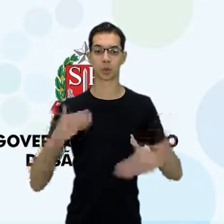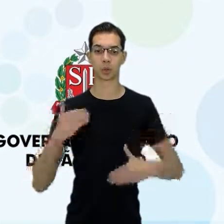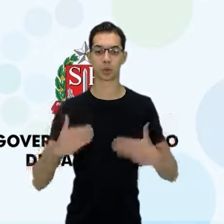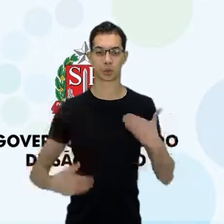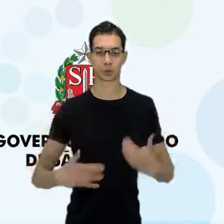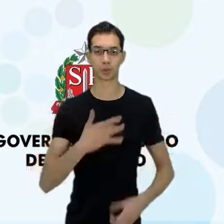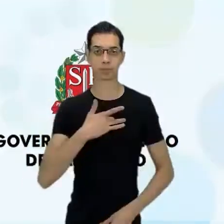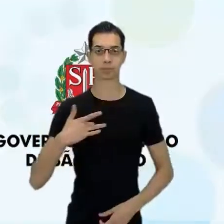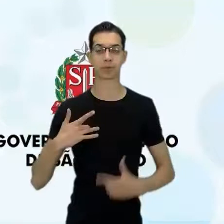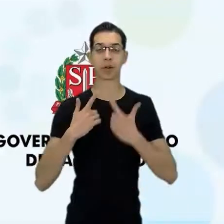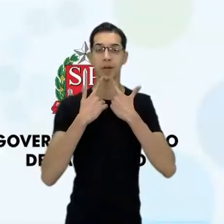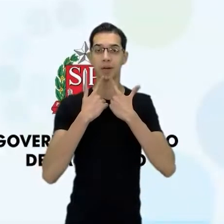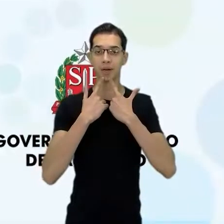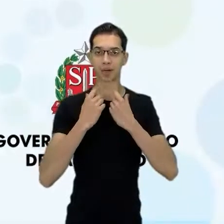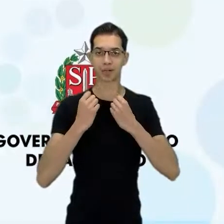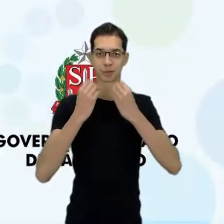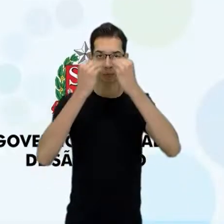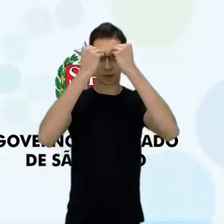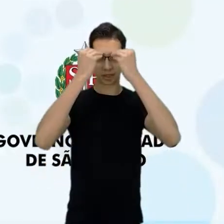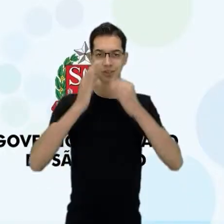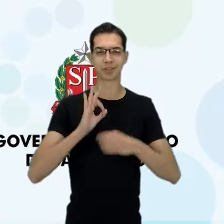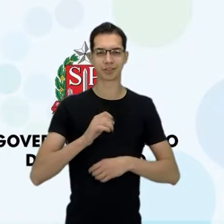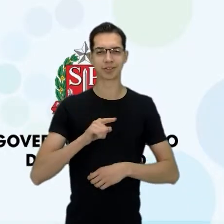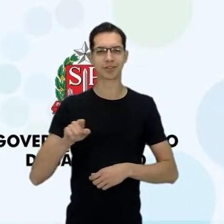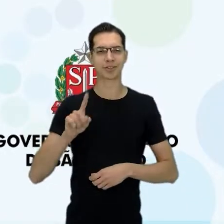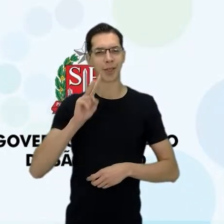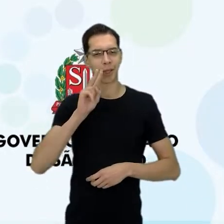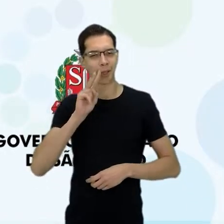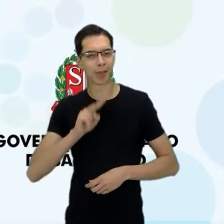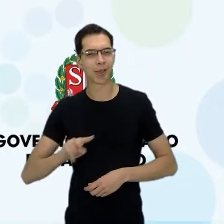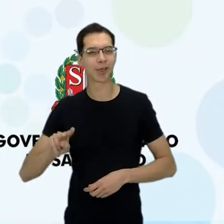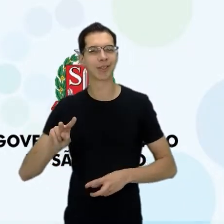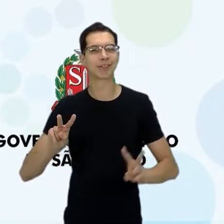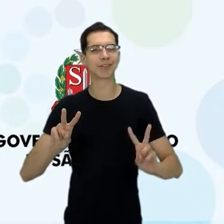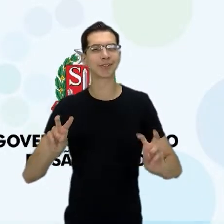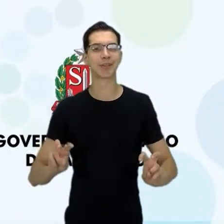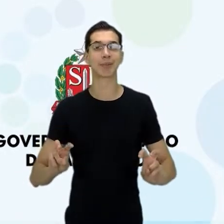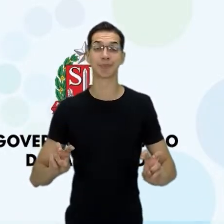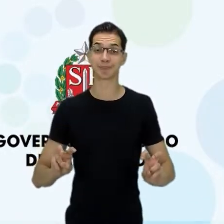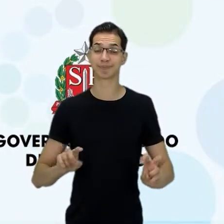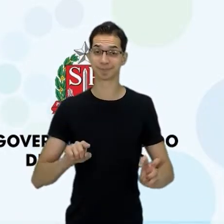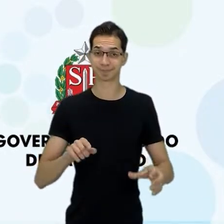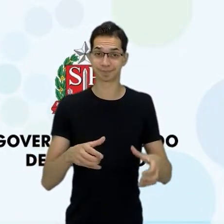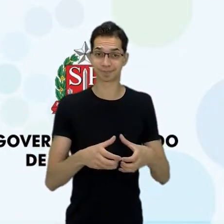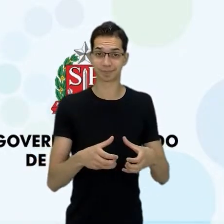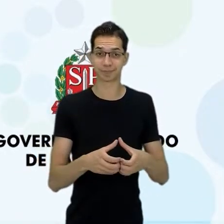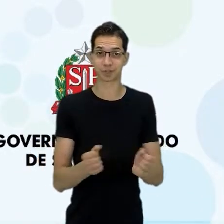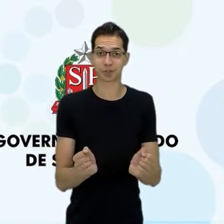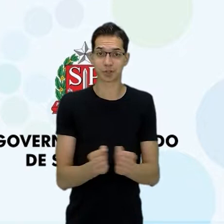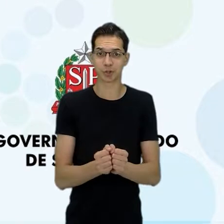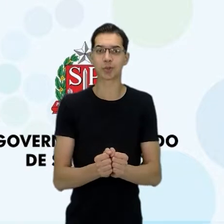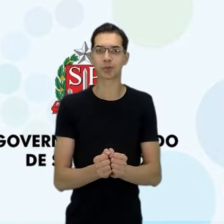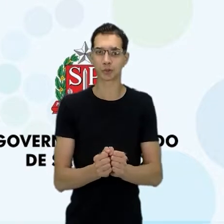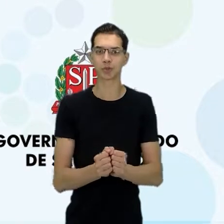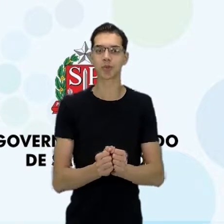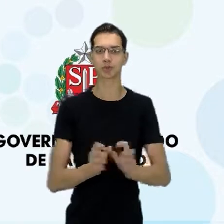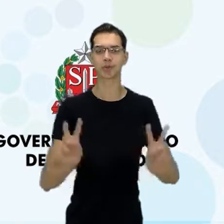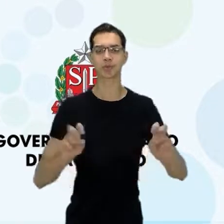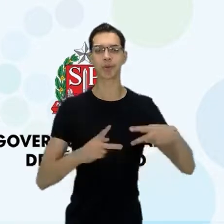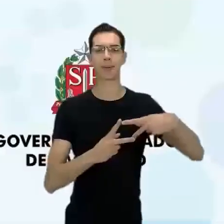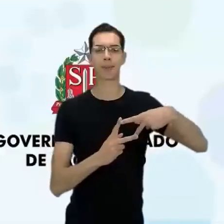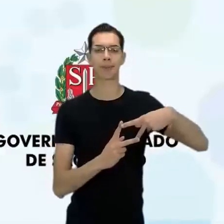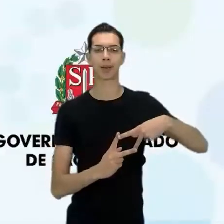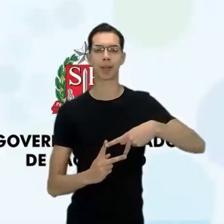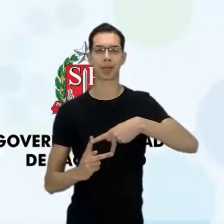suas tecnologias. Salve aí para a galera de Linguagem e suas tecnologias também que está com a gente no quadro integrador dos outros